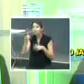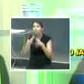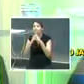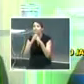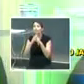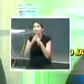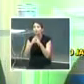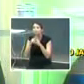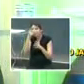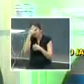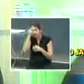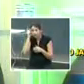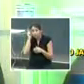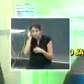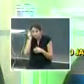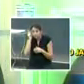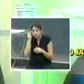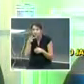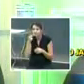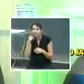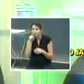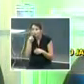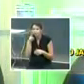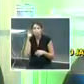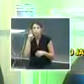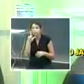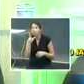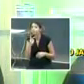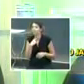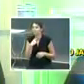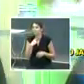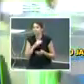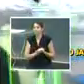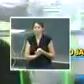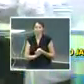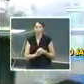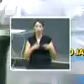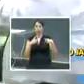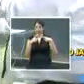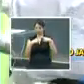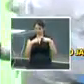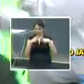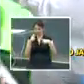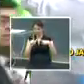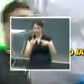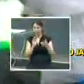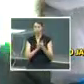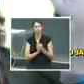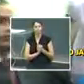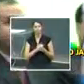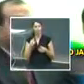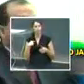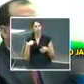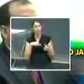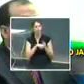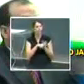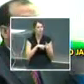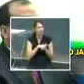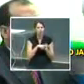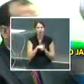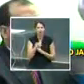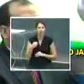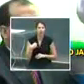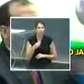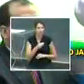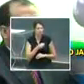Cheguei no médico e disse: doutor, bati outra bateria de exame, paguei. Disse: doutor, está aqui. Ele botou uma, botou outra. Disse: rapaz, não estou entendendo,